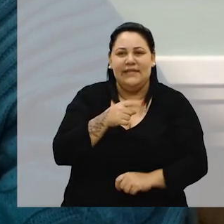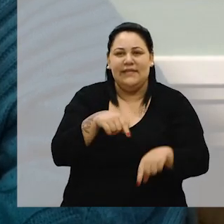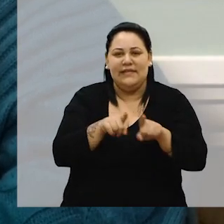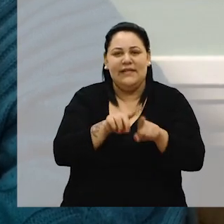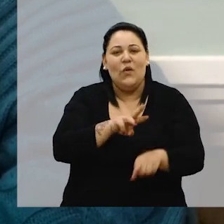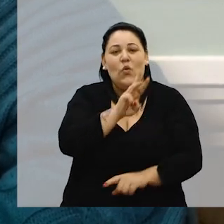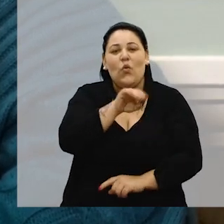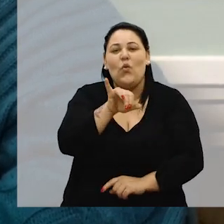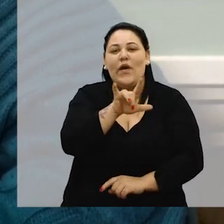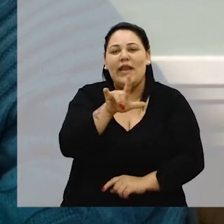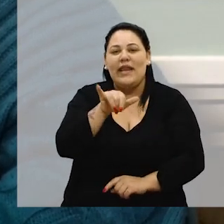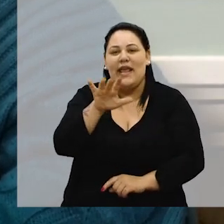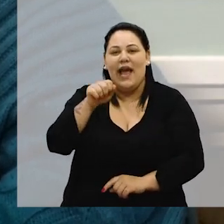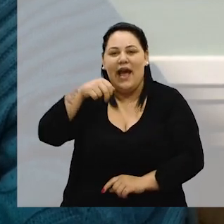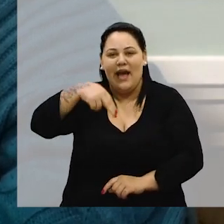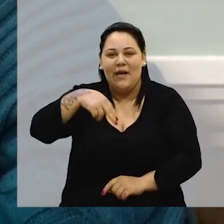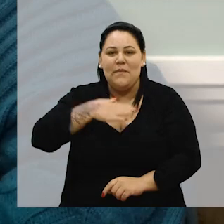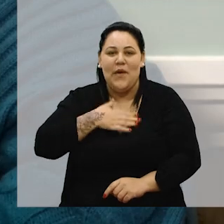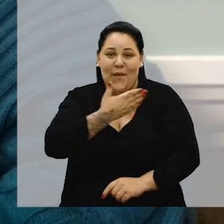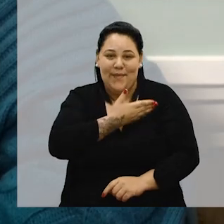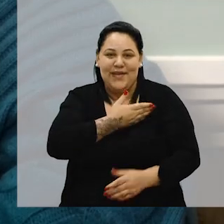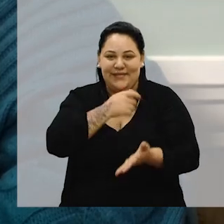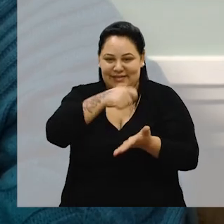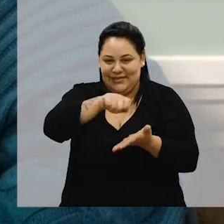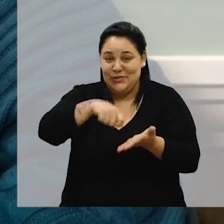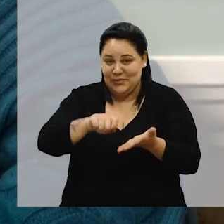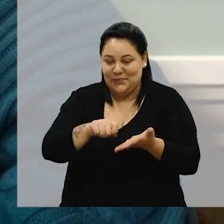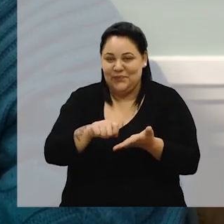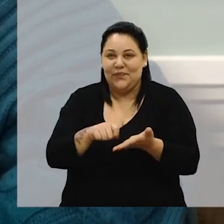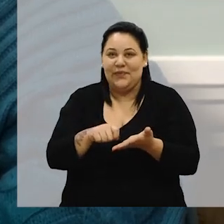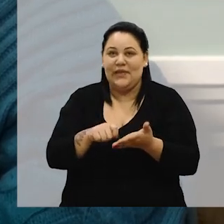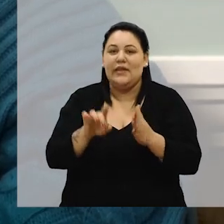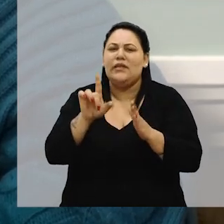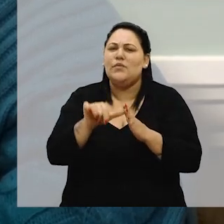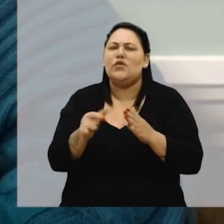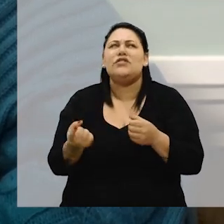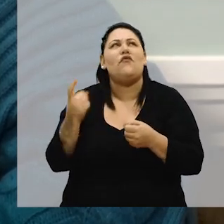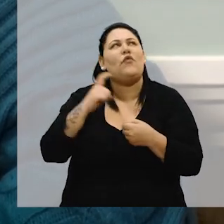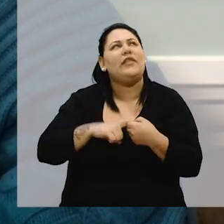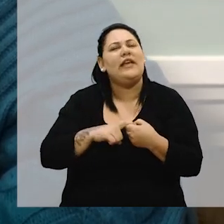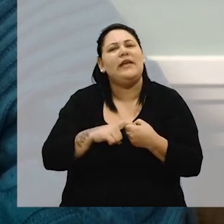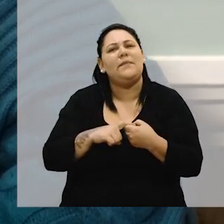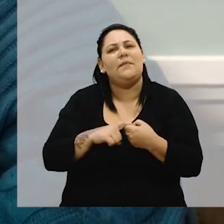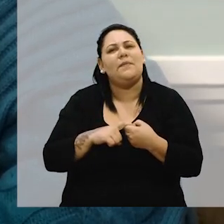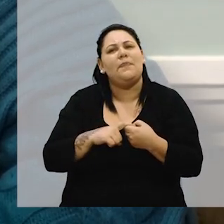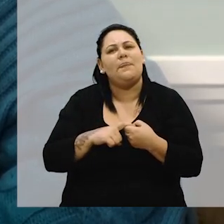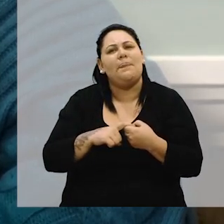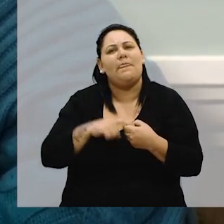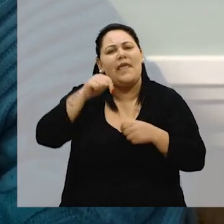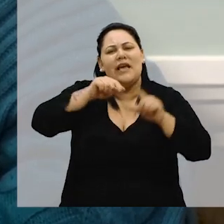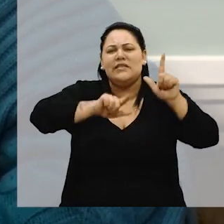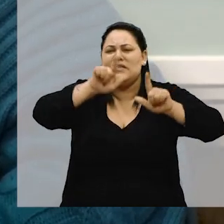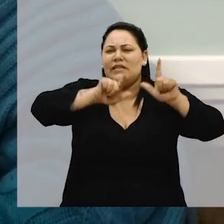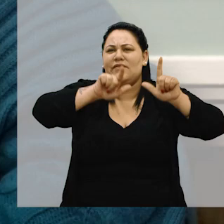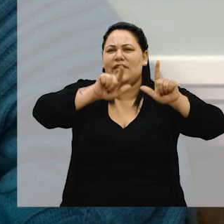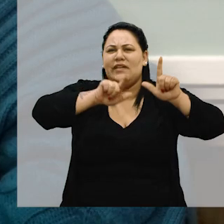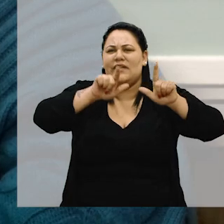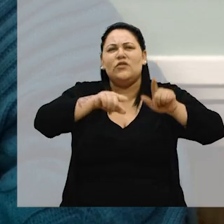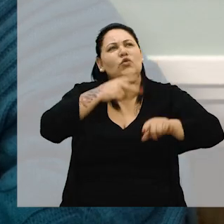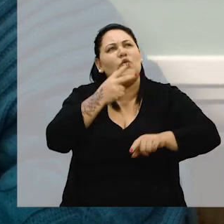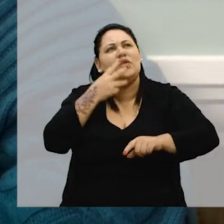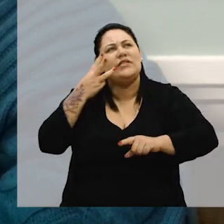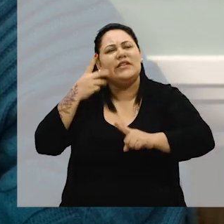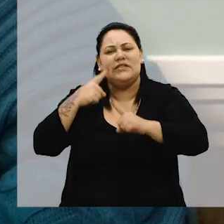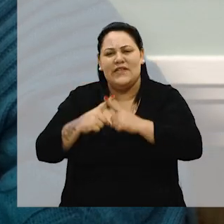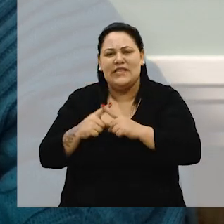Bergamin. Fizemos num centro comercial aí. Depois eu voltei aqui a esta TV mais 2